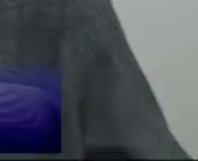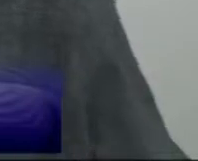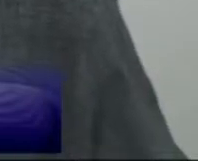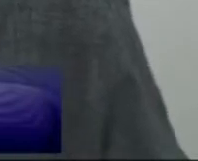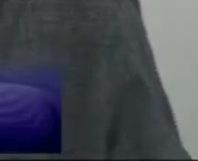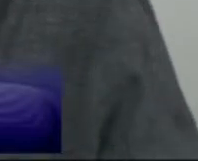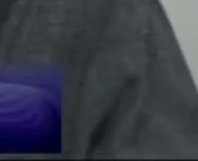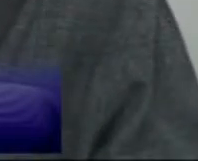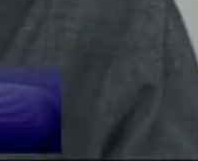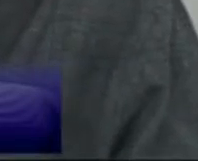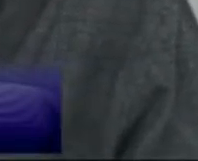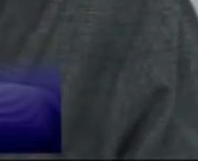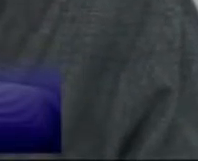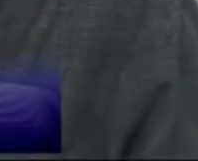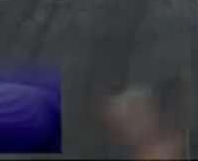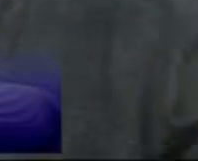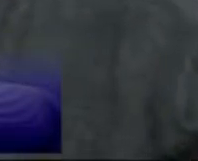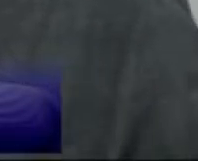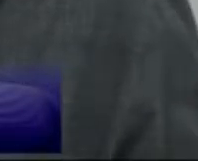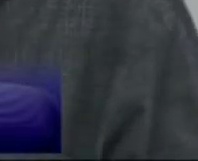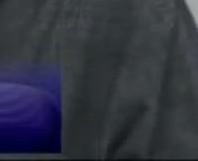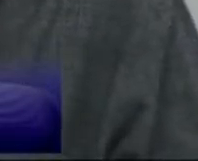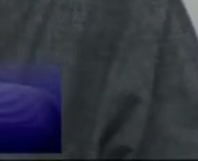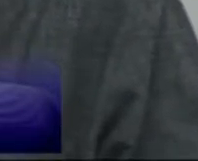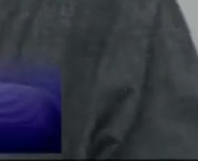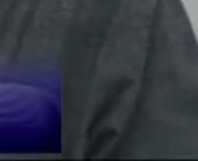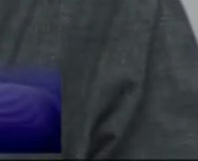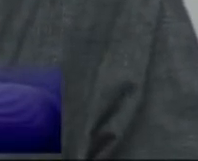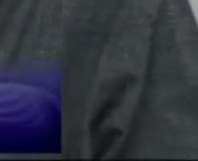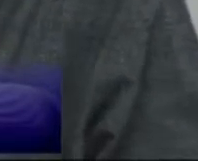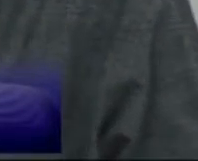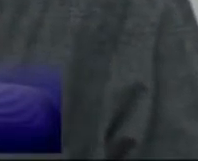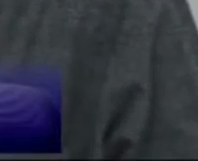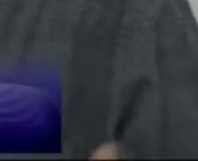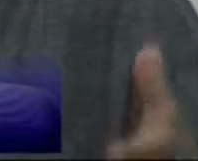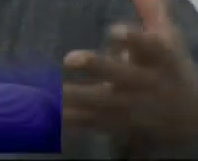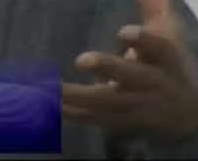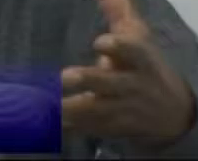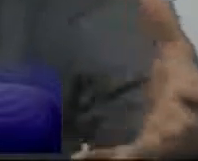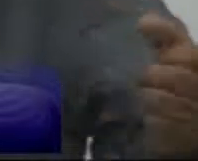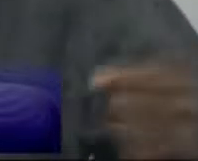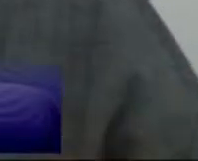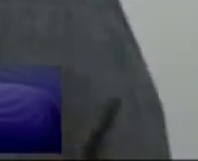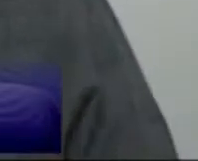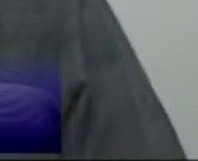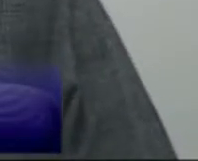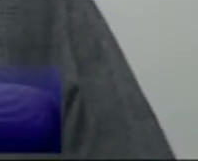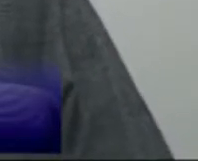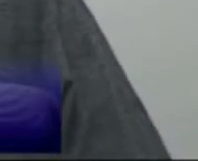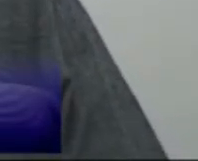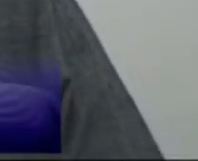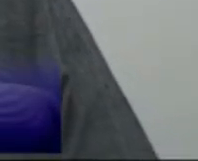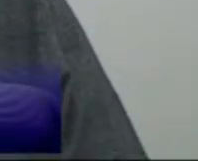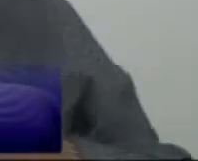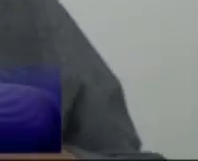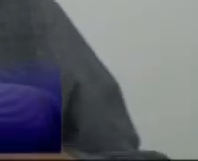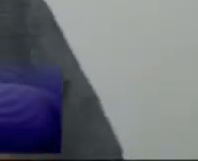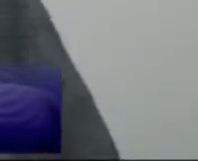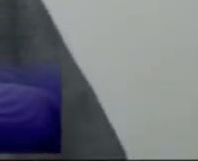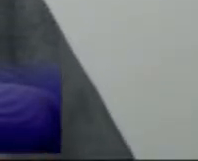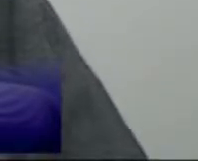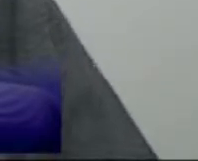eu encontrei com o vereador Aloysio e falei, Aloysio, preciso de você, preciso que você marcar uma audiência pública para